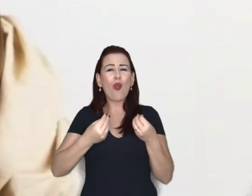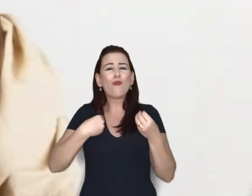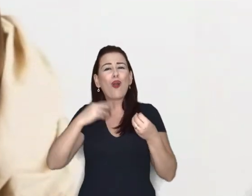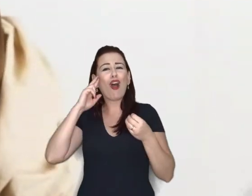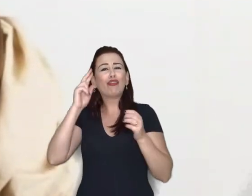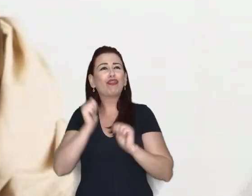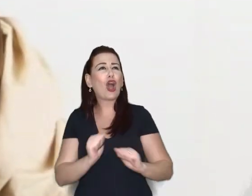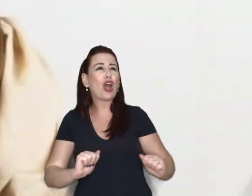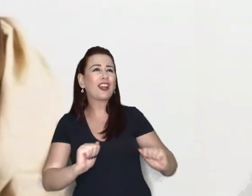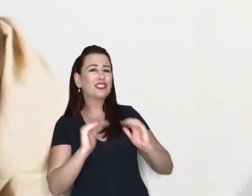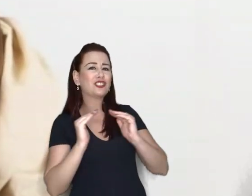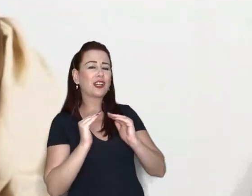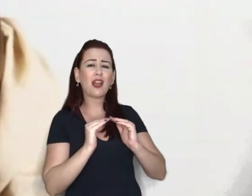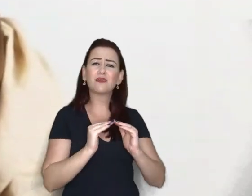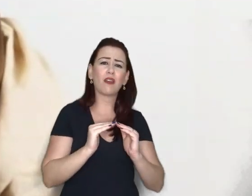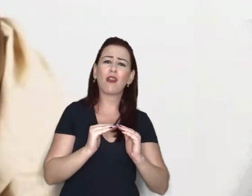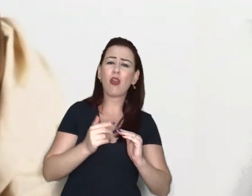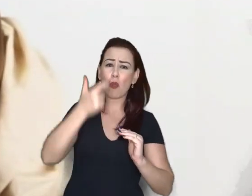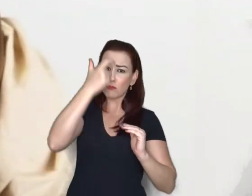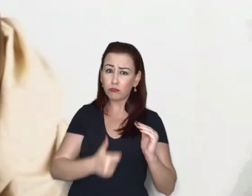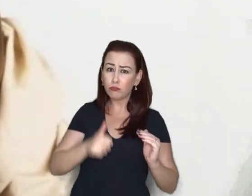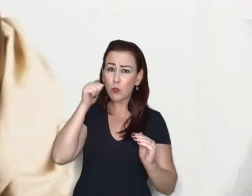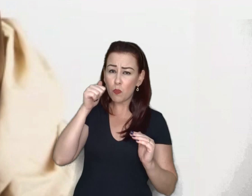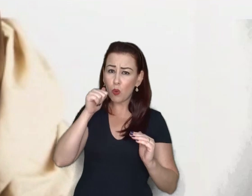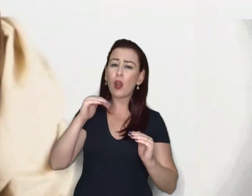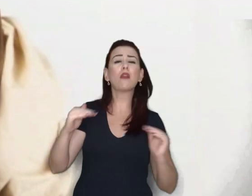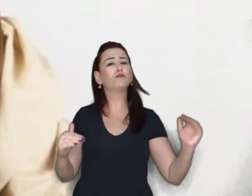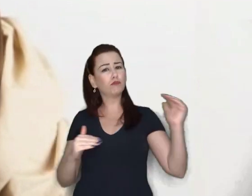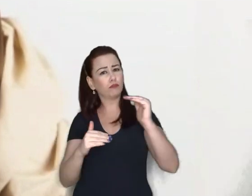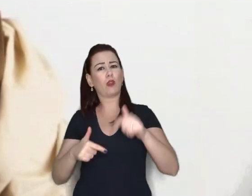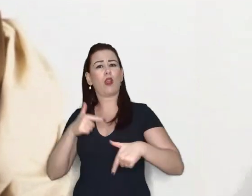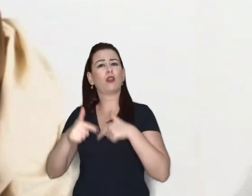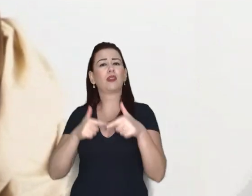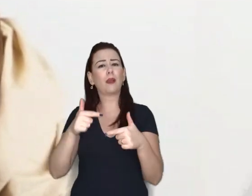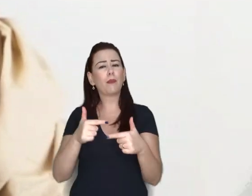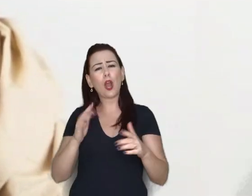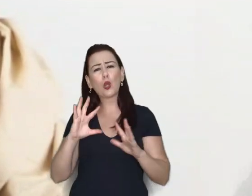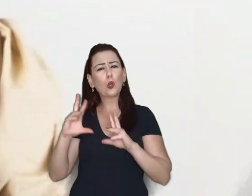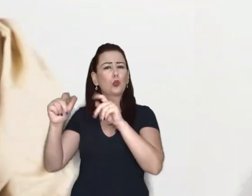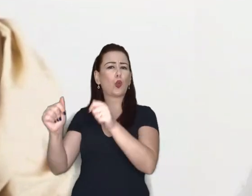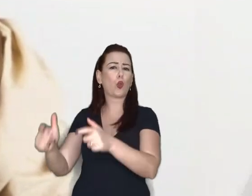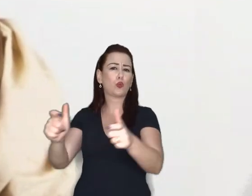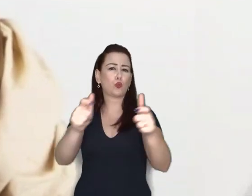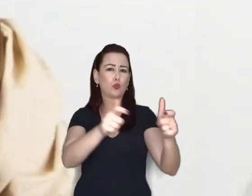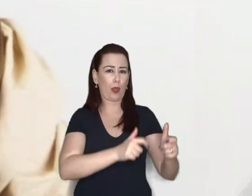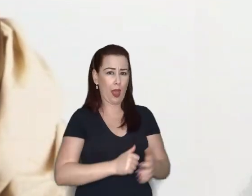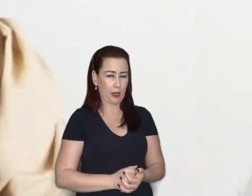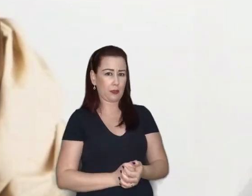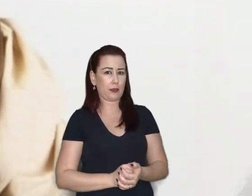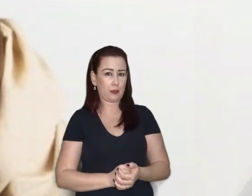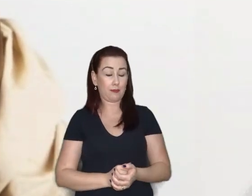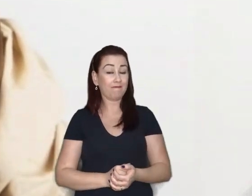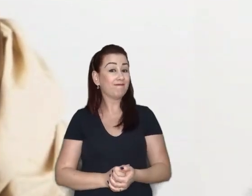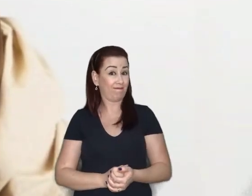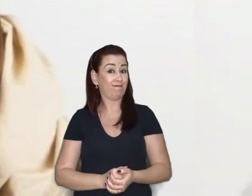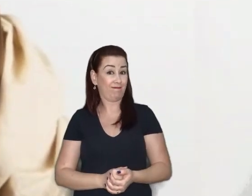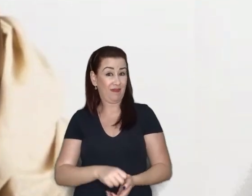casa e assumindo postos de trabalho e cargos importantes em todos os setores.